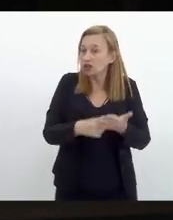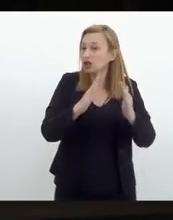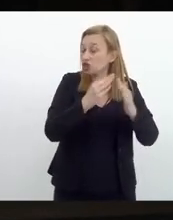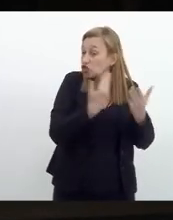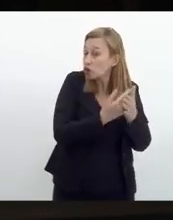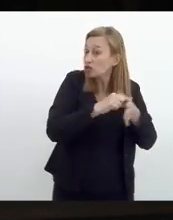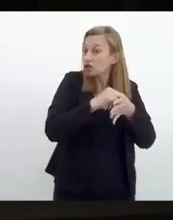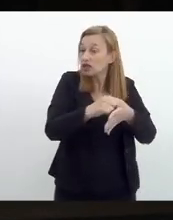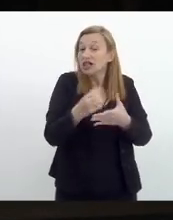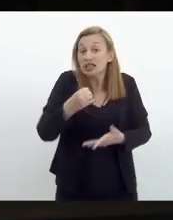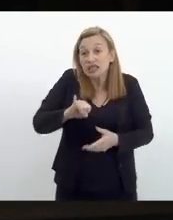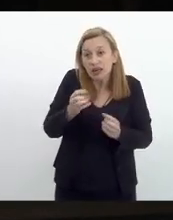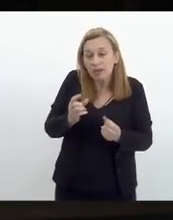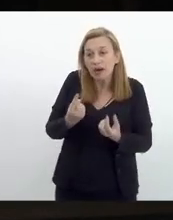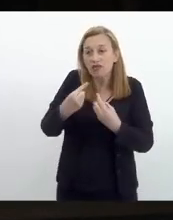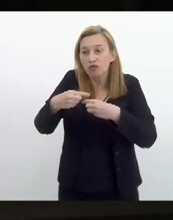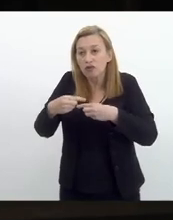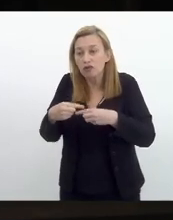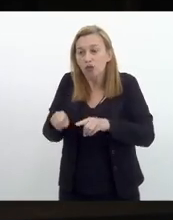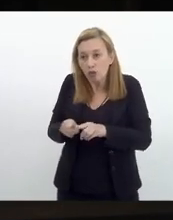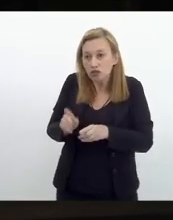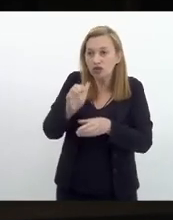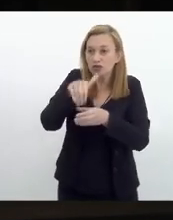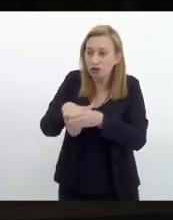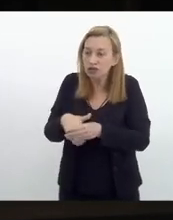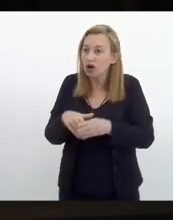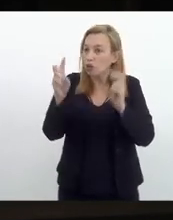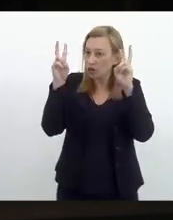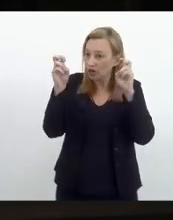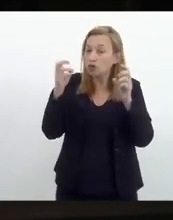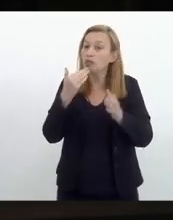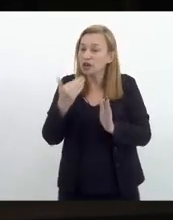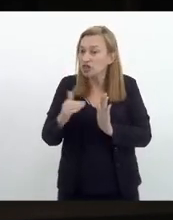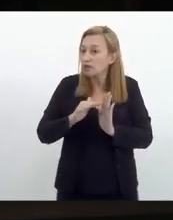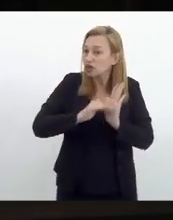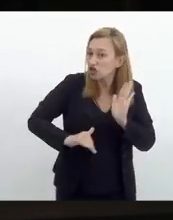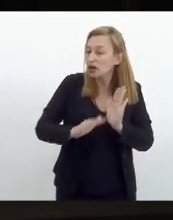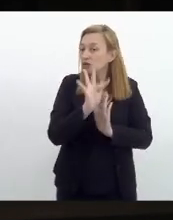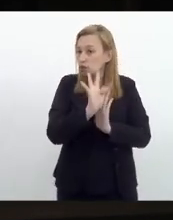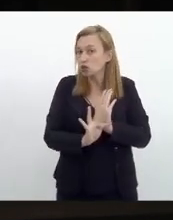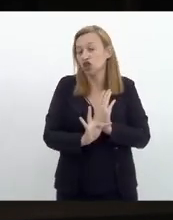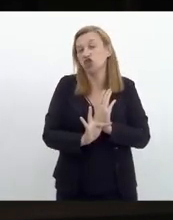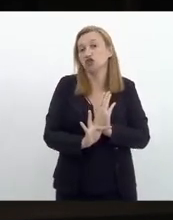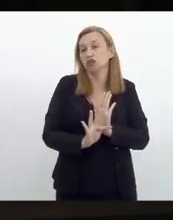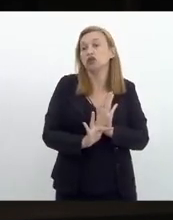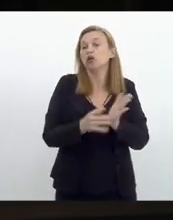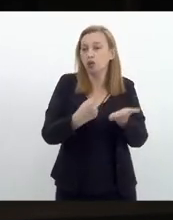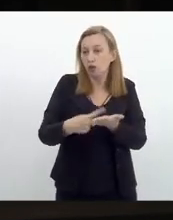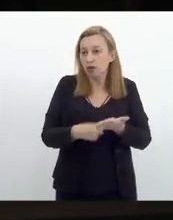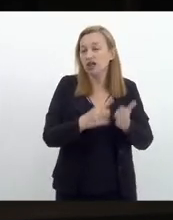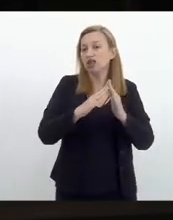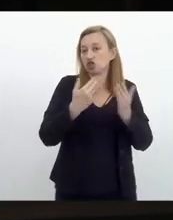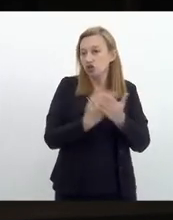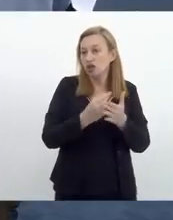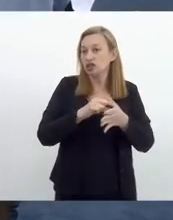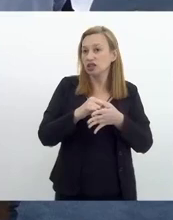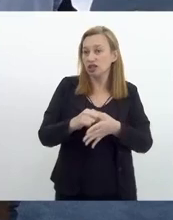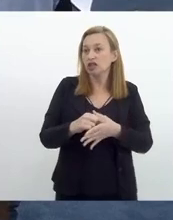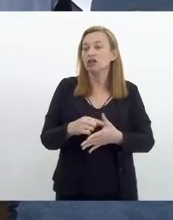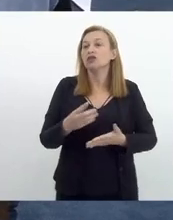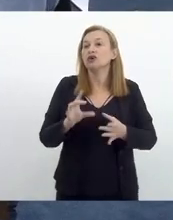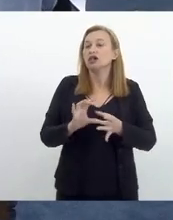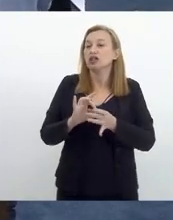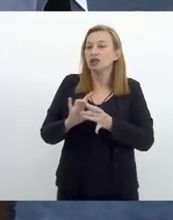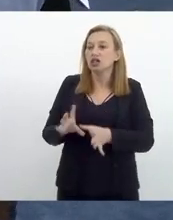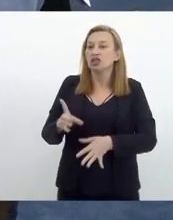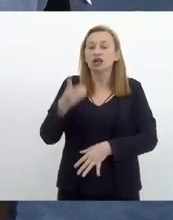a base do governo para votar contra a matéria eu quero propor a retirada do texto do acordo do colégio de líderes e vamos para a exposição deputado Márcio eu vou devolver a palavra a